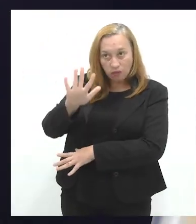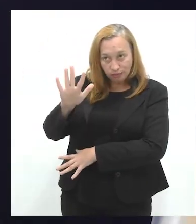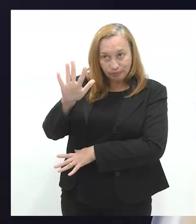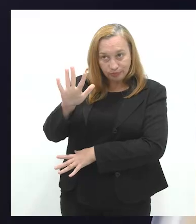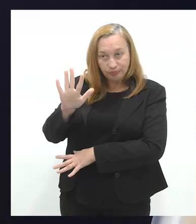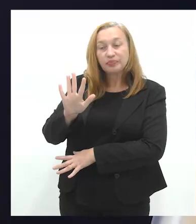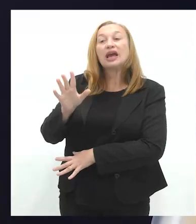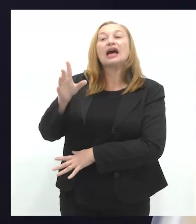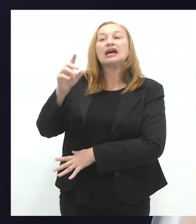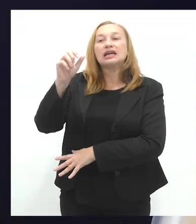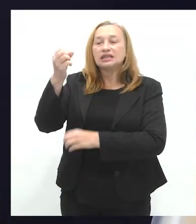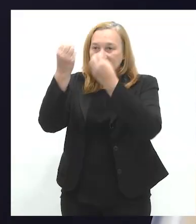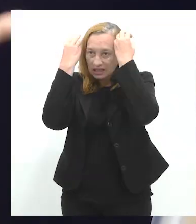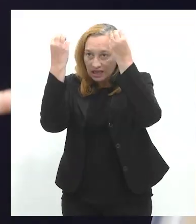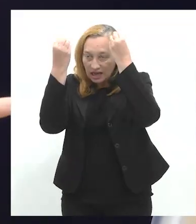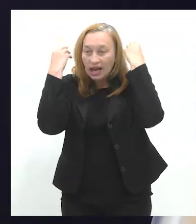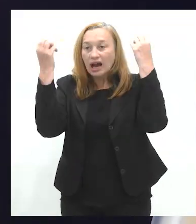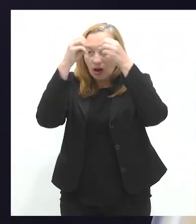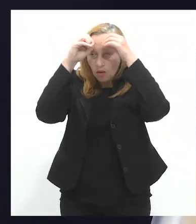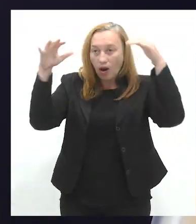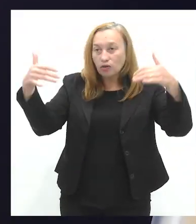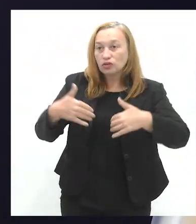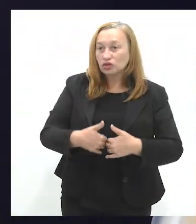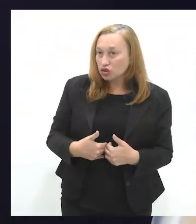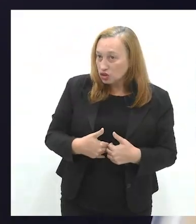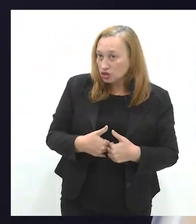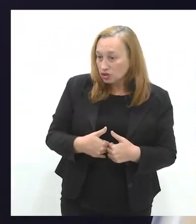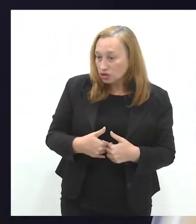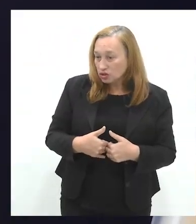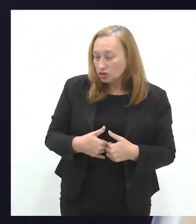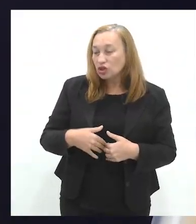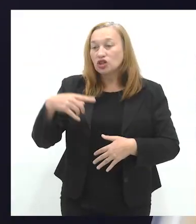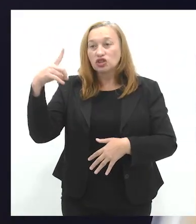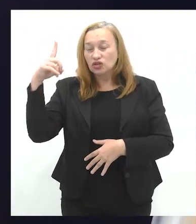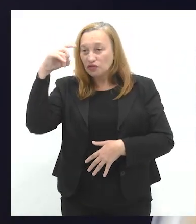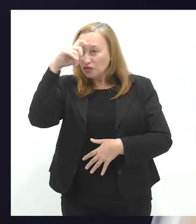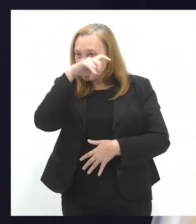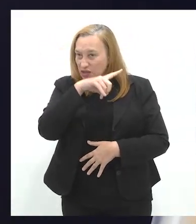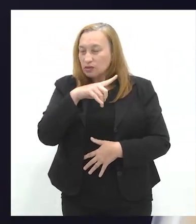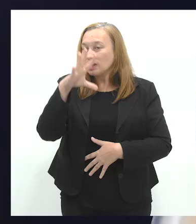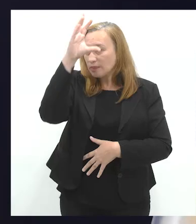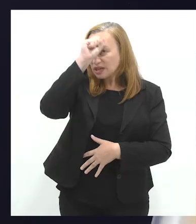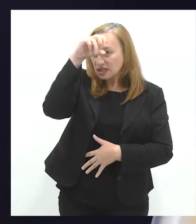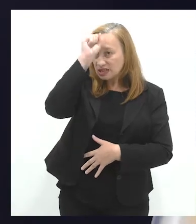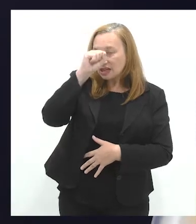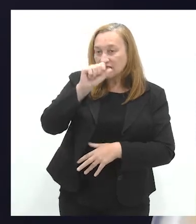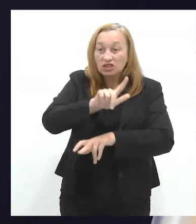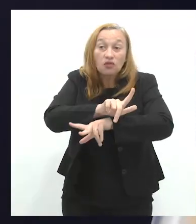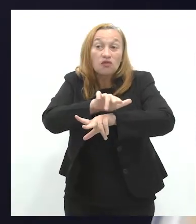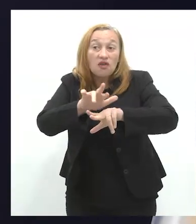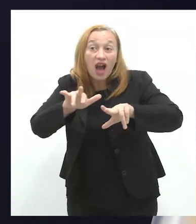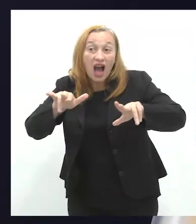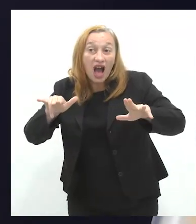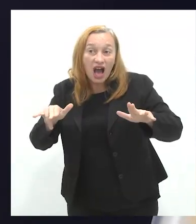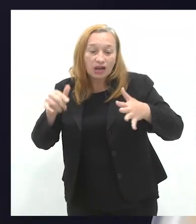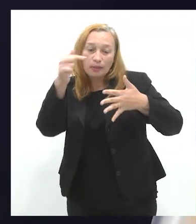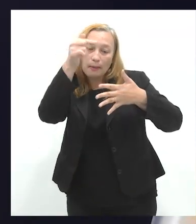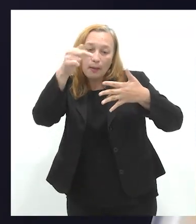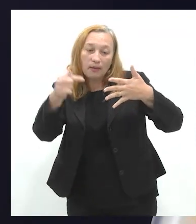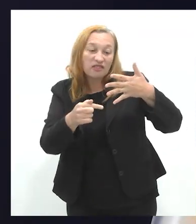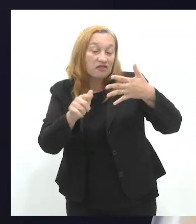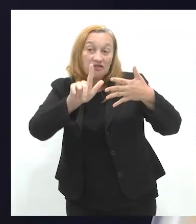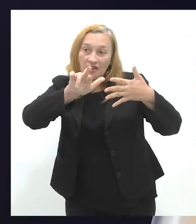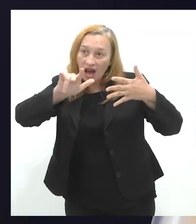né? TDAH, autismo, transtorno específico de aprendizagem, é um outro, são várias lacunas, tá? uhum. O que eu